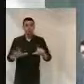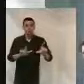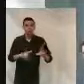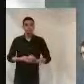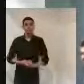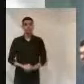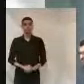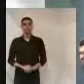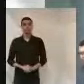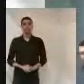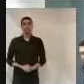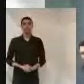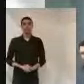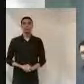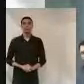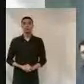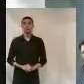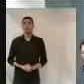E aqui vem